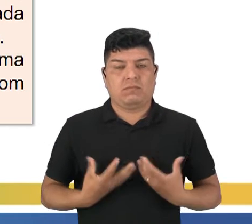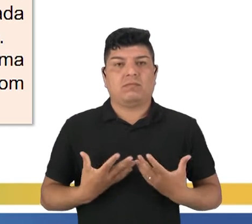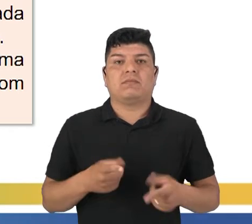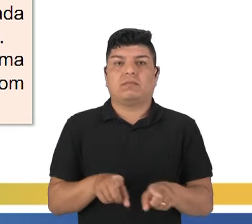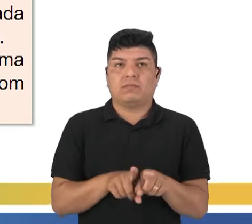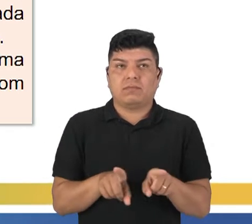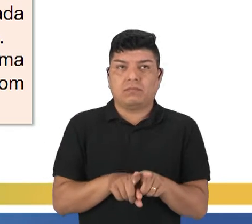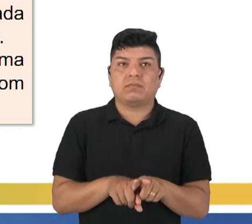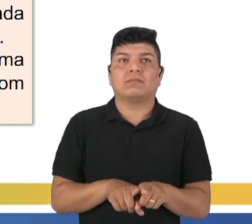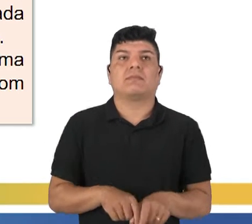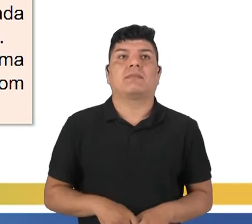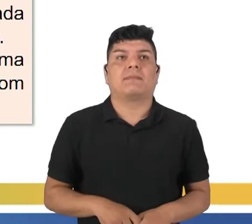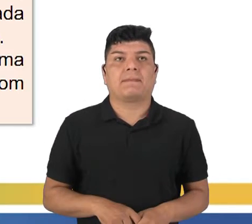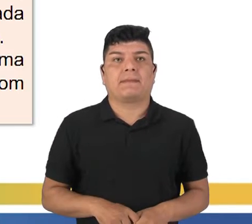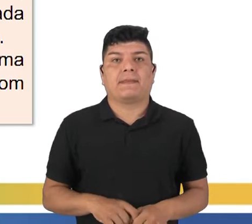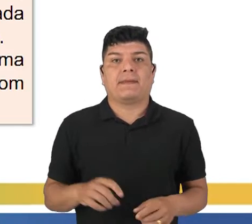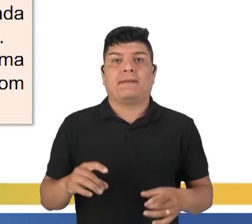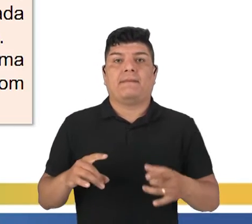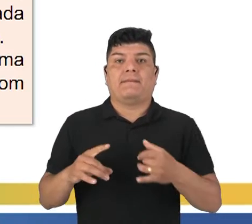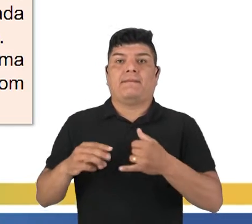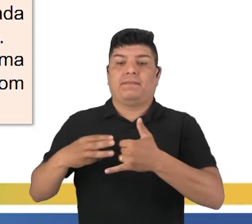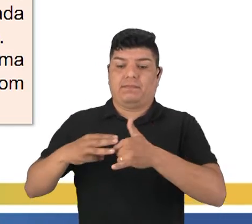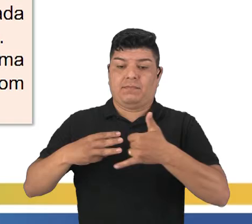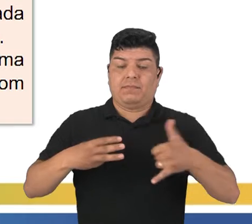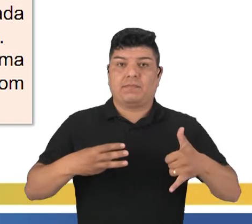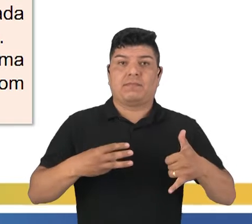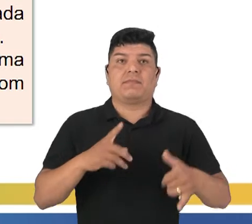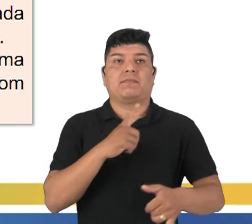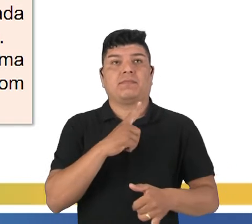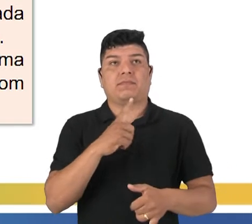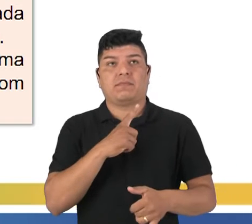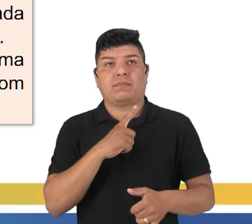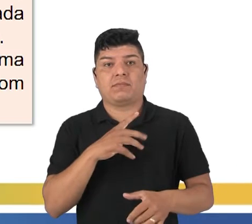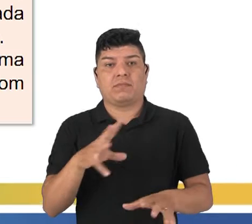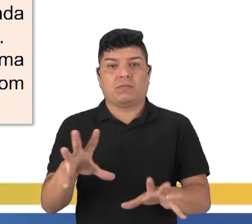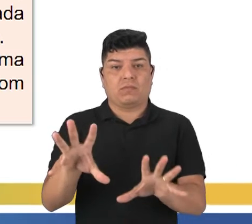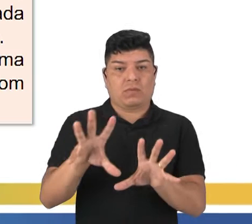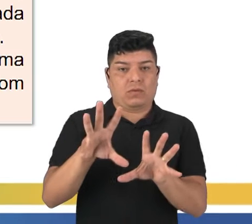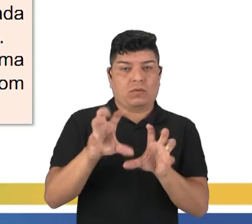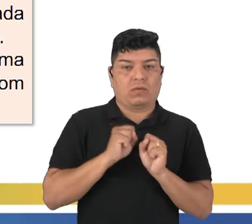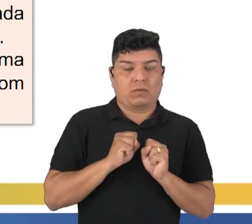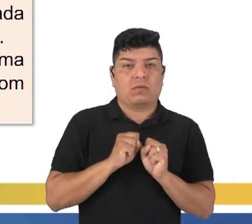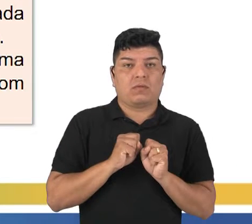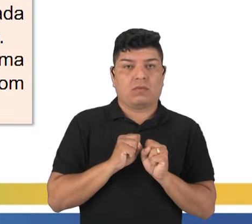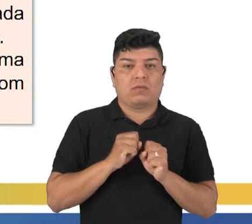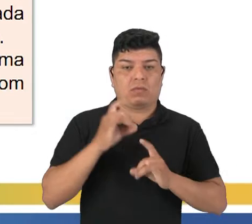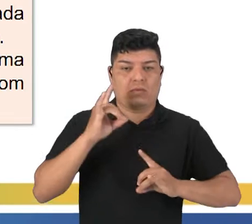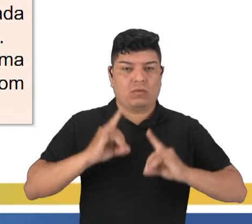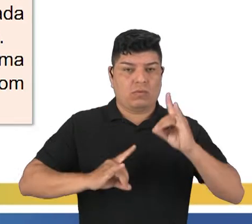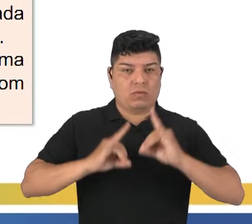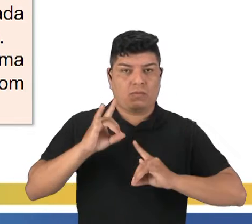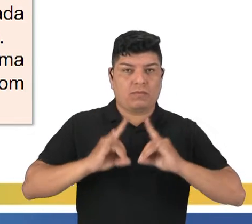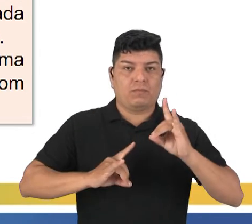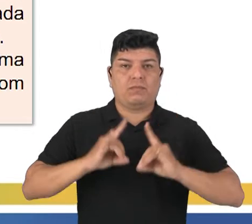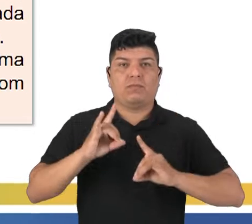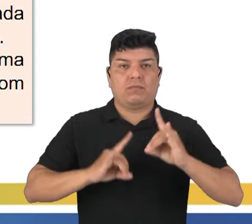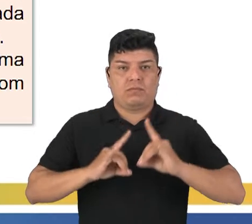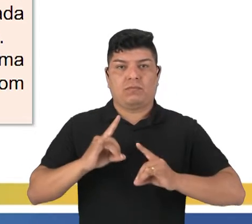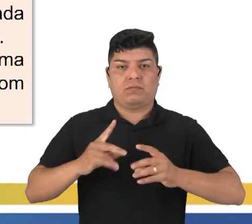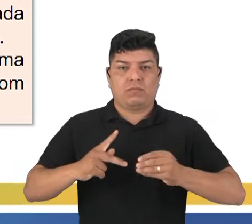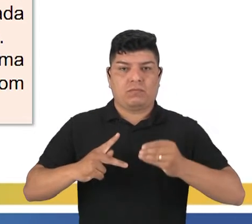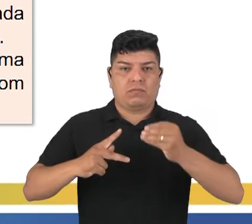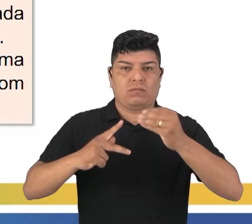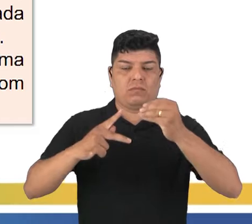Bom, então na membrana de cada célula-alvo existe um receptor hormonal, ou seja, uma